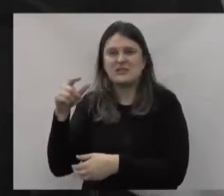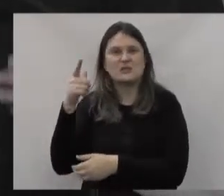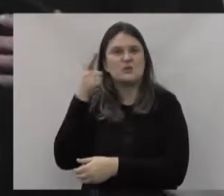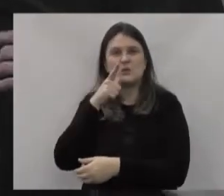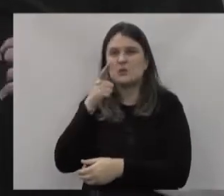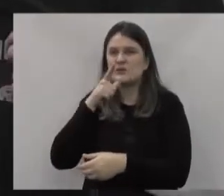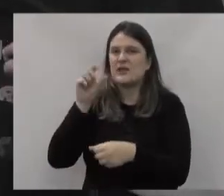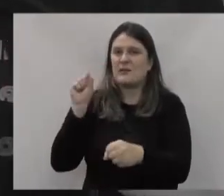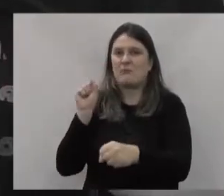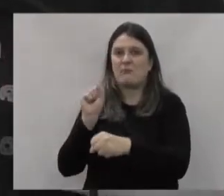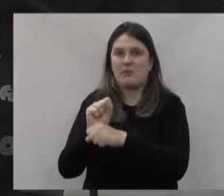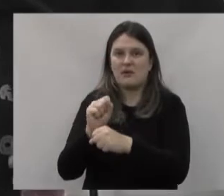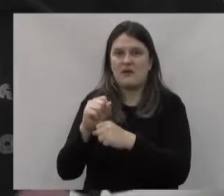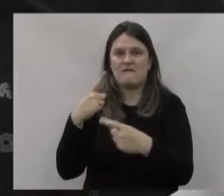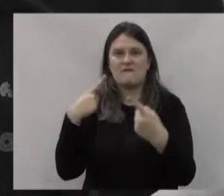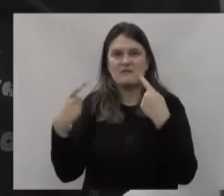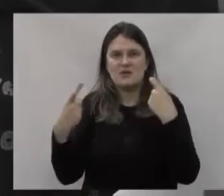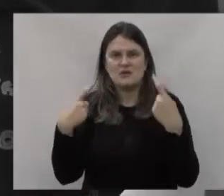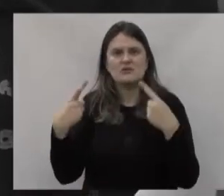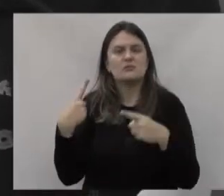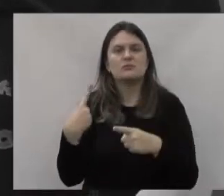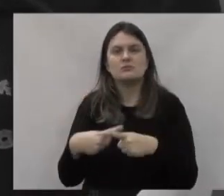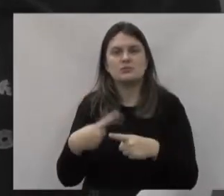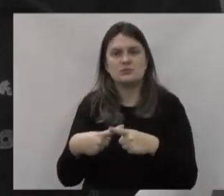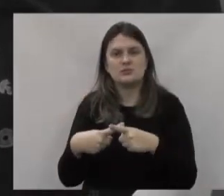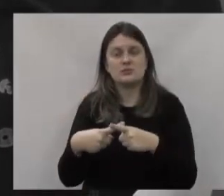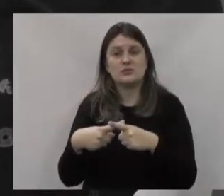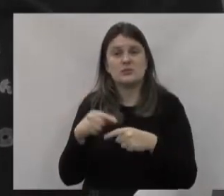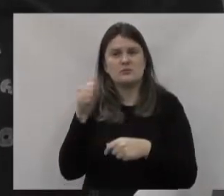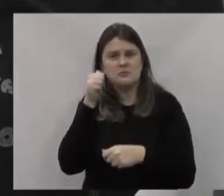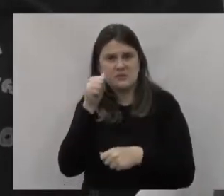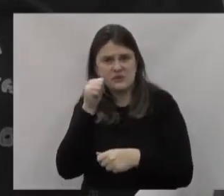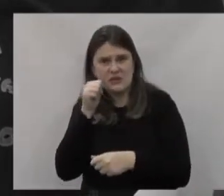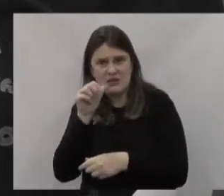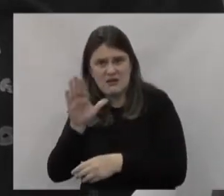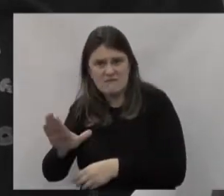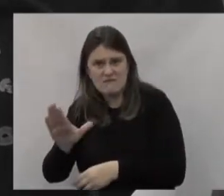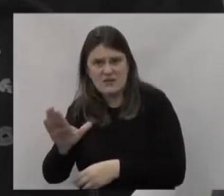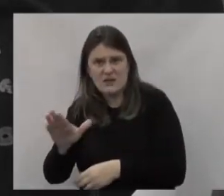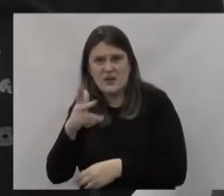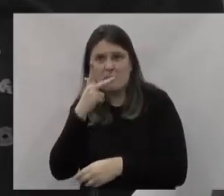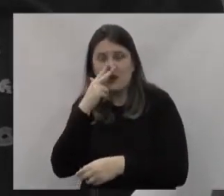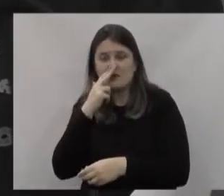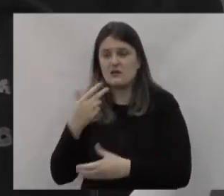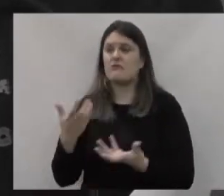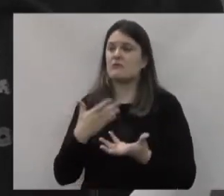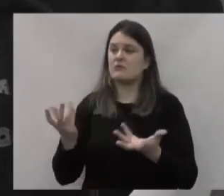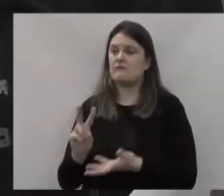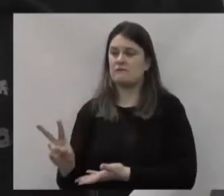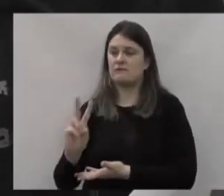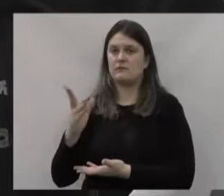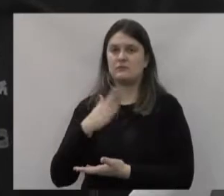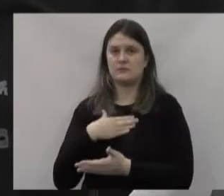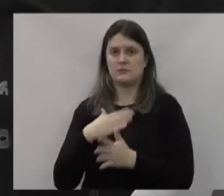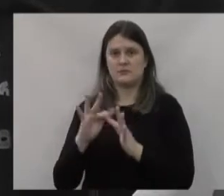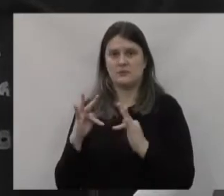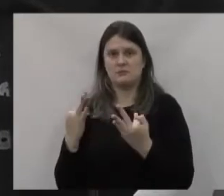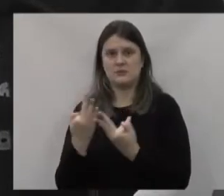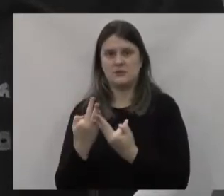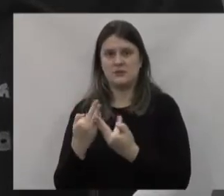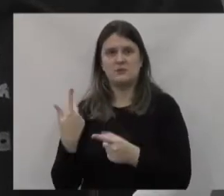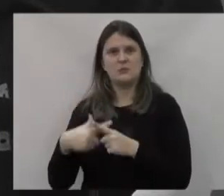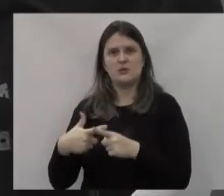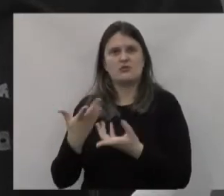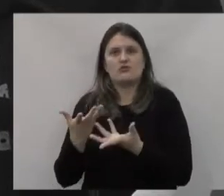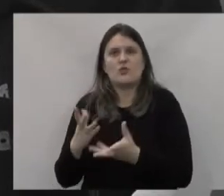da violência. Sabe por quê? Porque quando ela fica para valorizar a família. porque ela